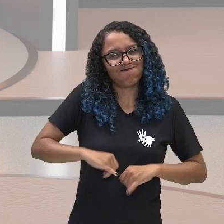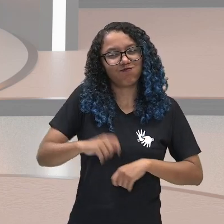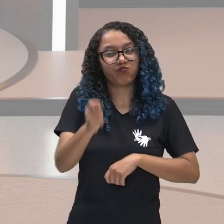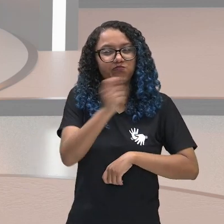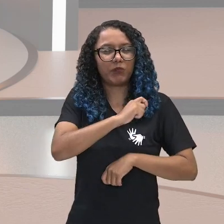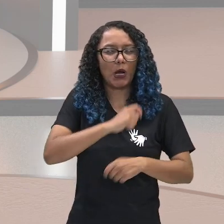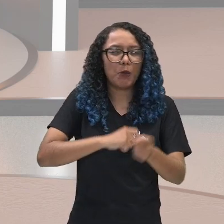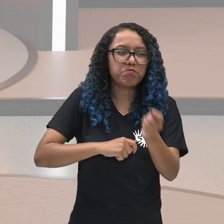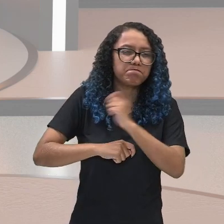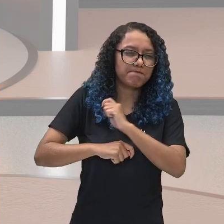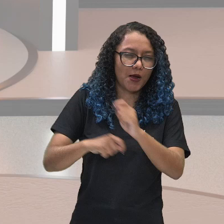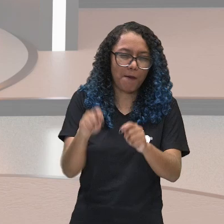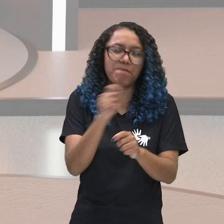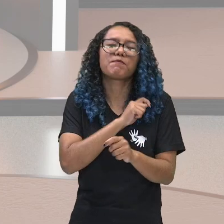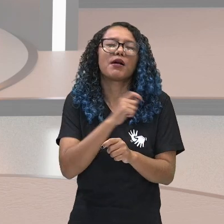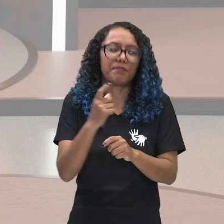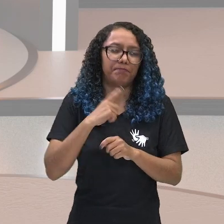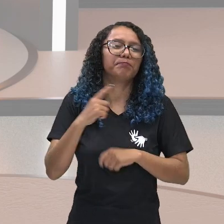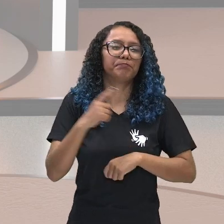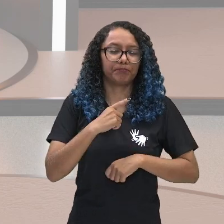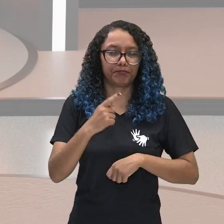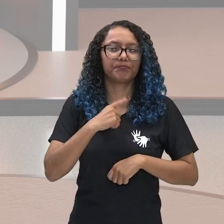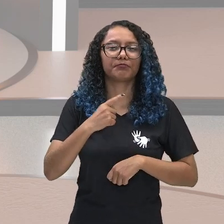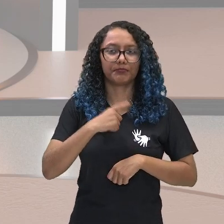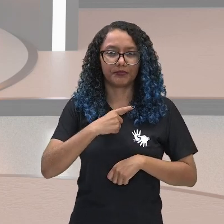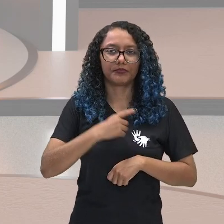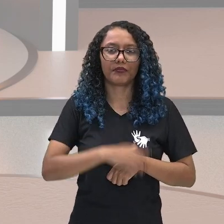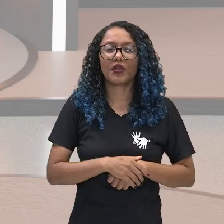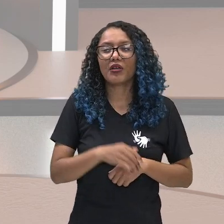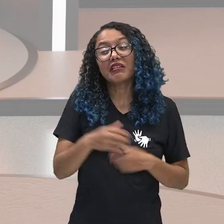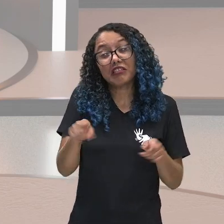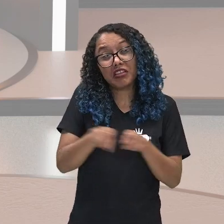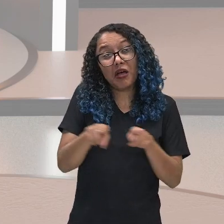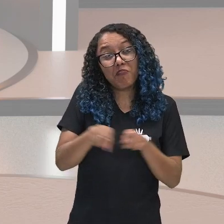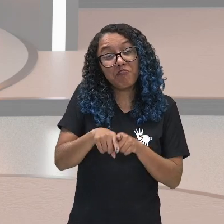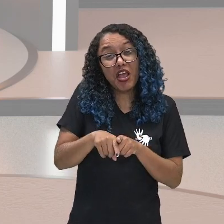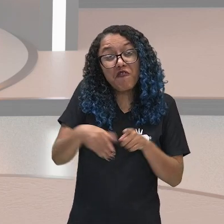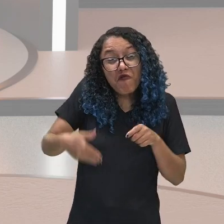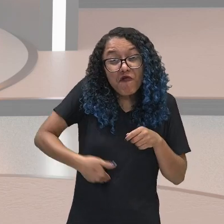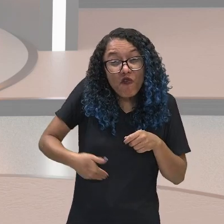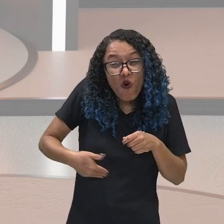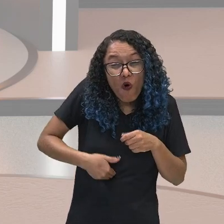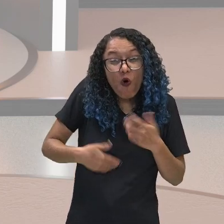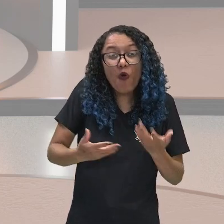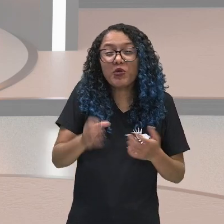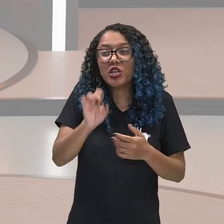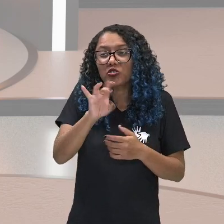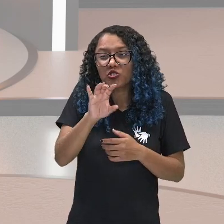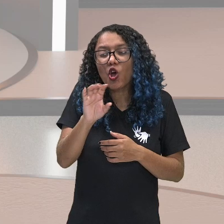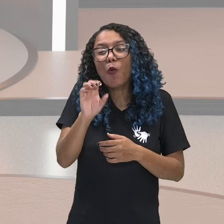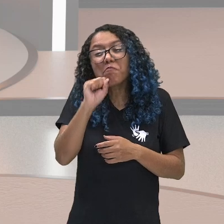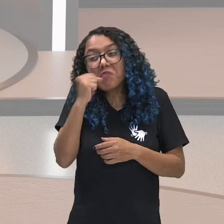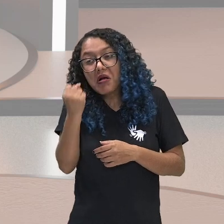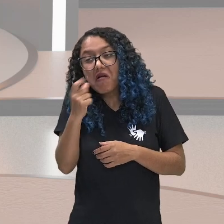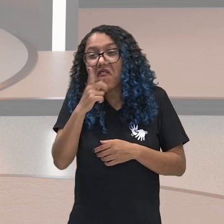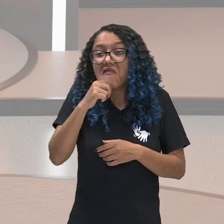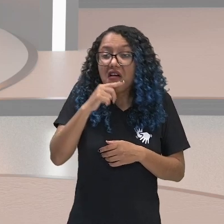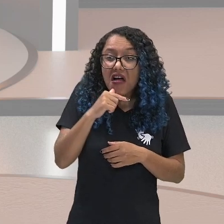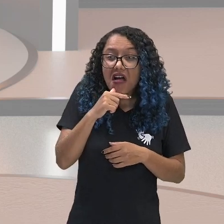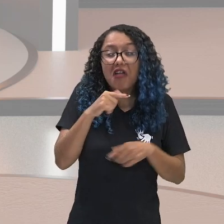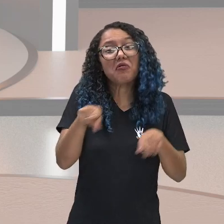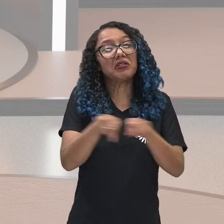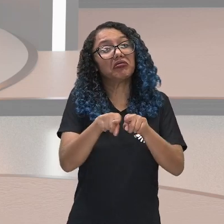tá? Como açoites, tá? Ficar, então, sem comer, ficar pão e água, ficar presos, né?